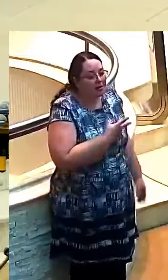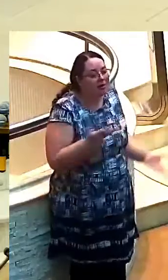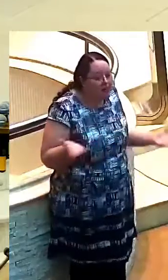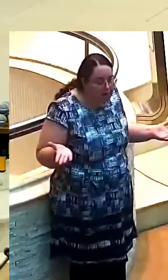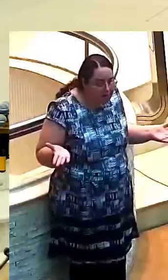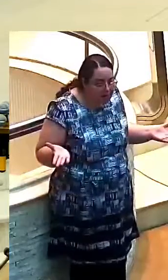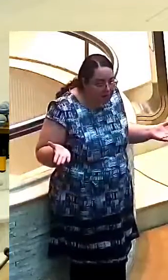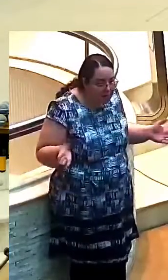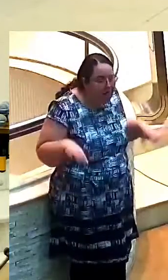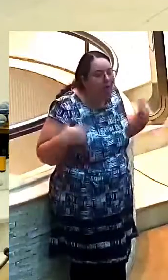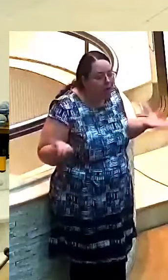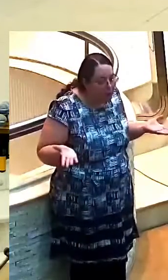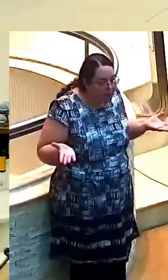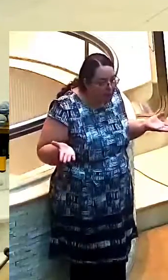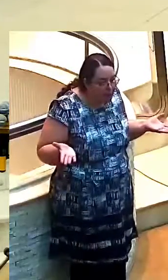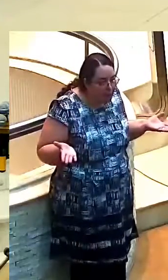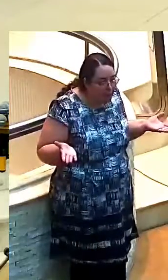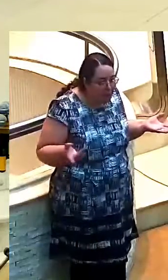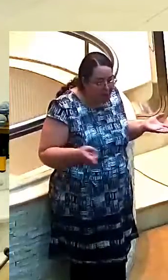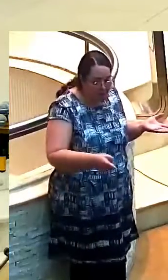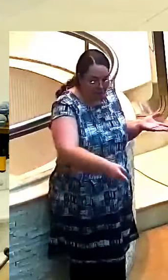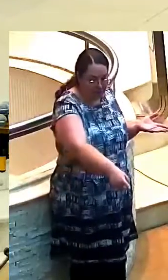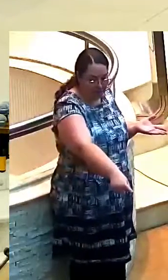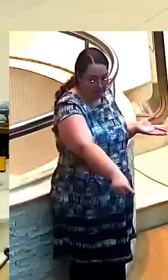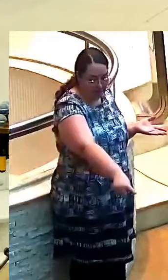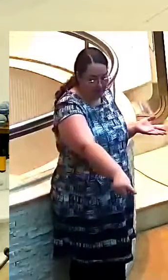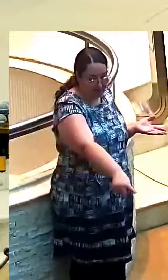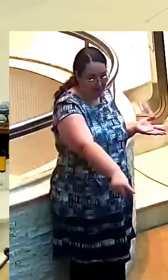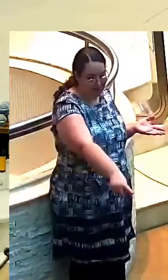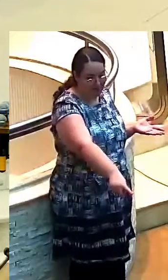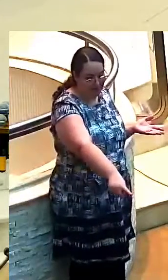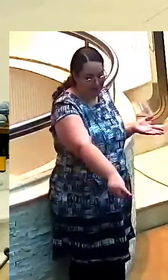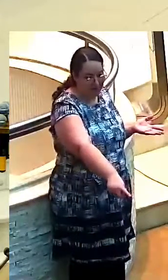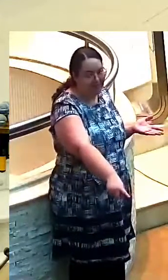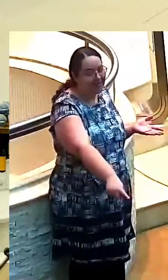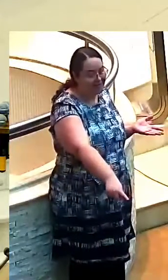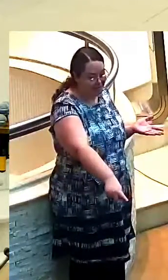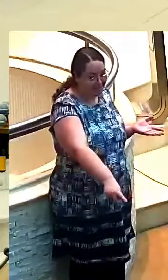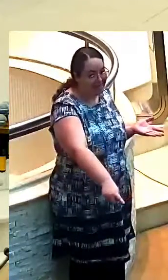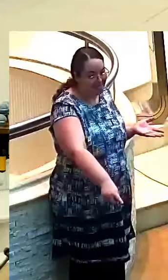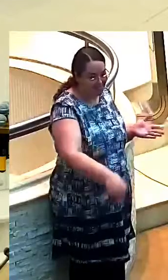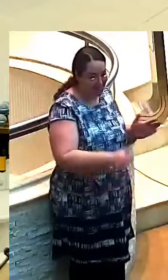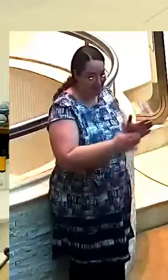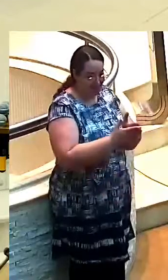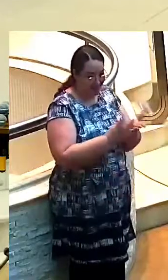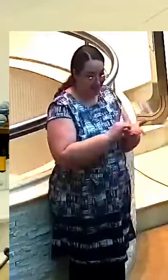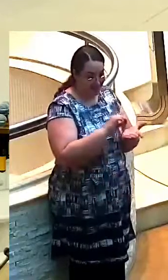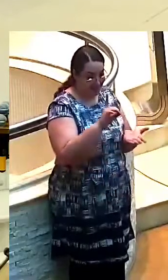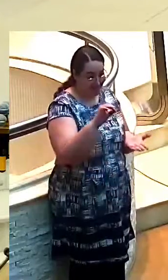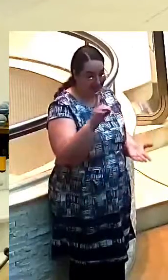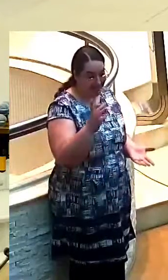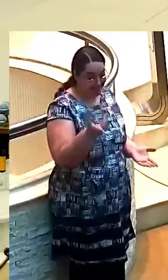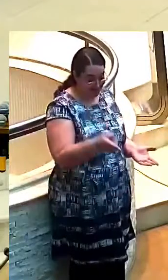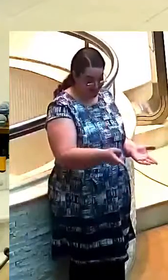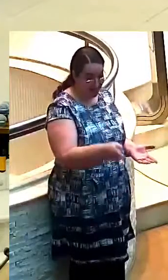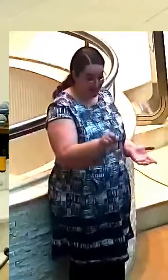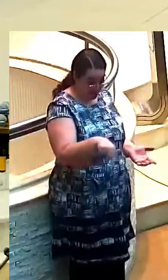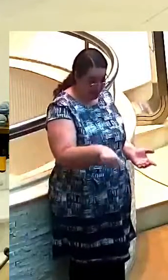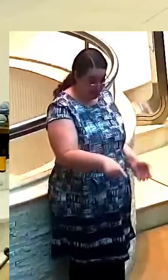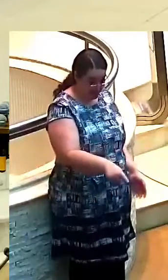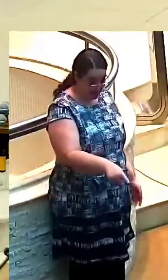qual é a palavra da vida? já pararam para pensar? Paulo está falando, desta palavra da vida? sim ou não?